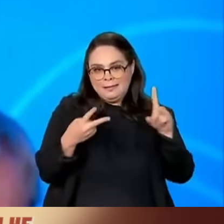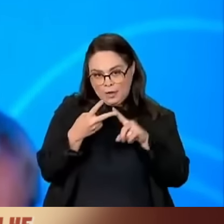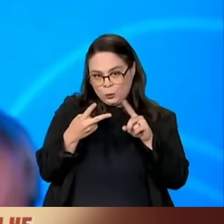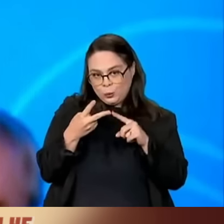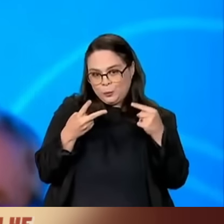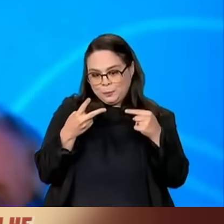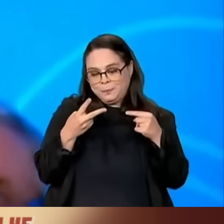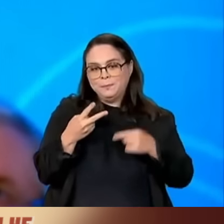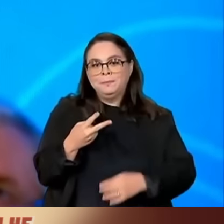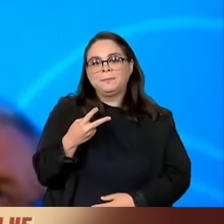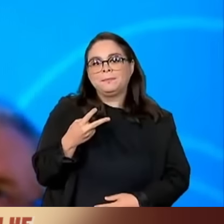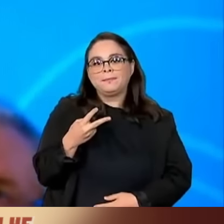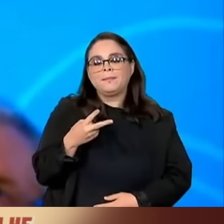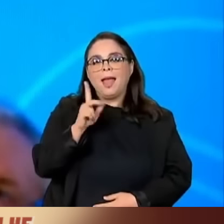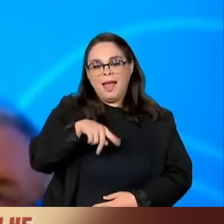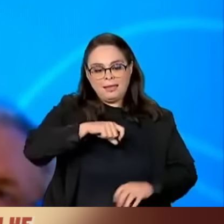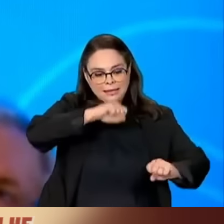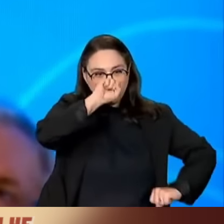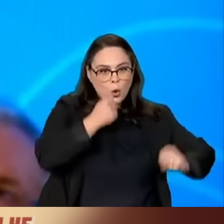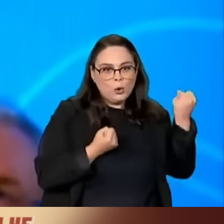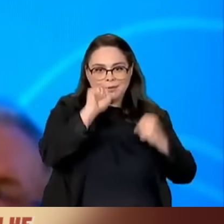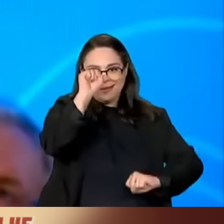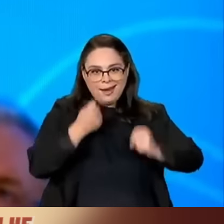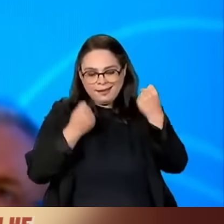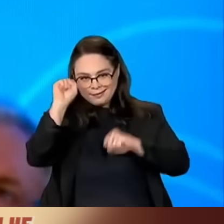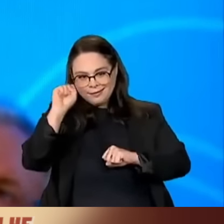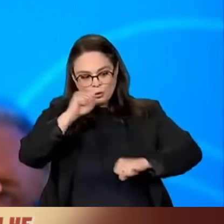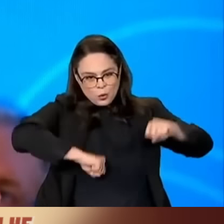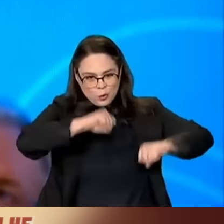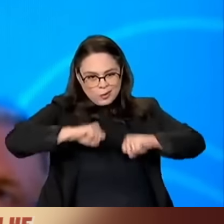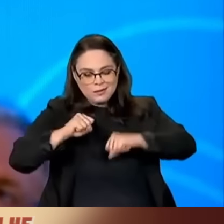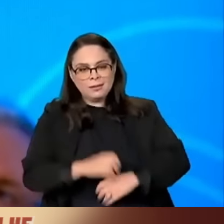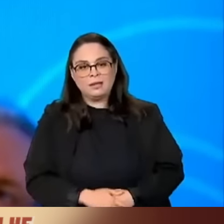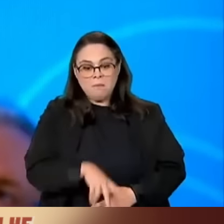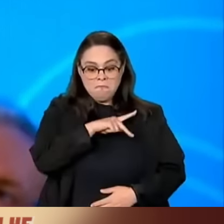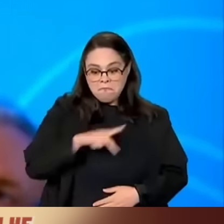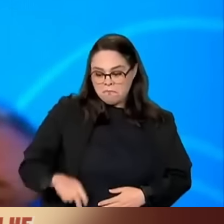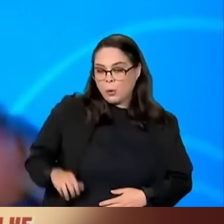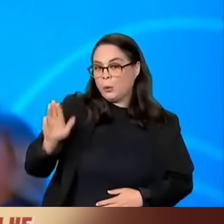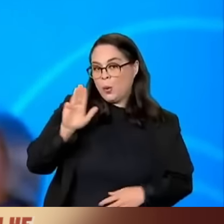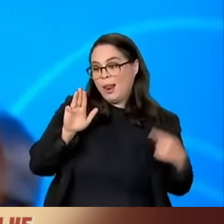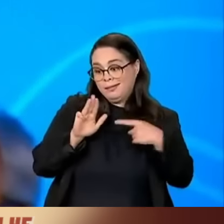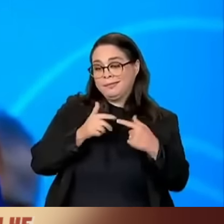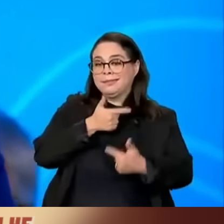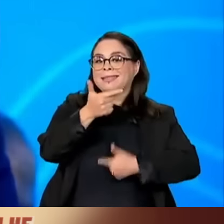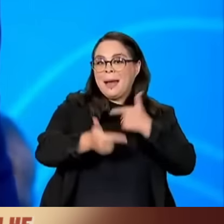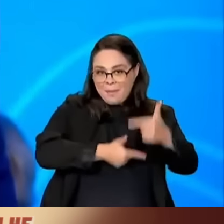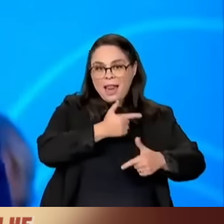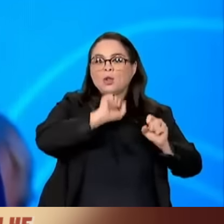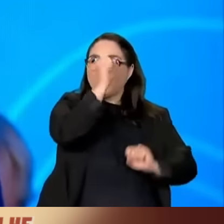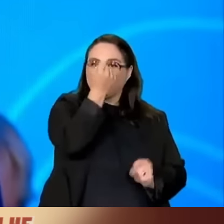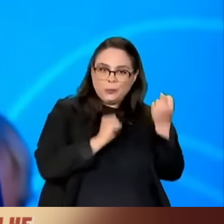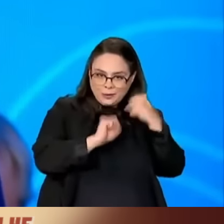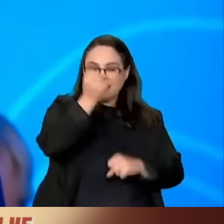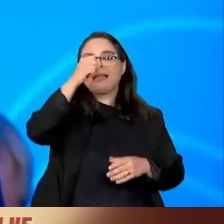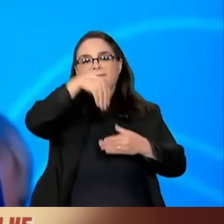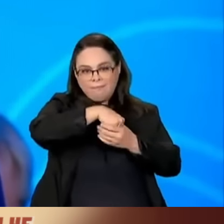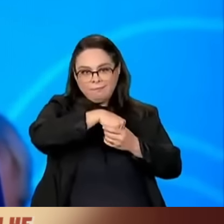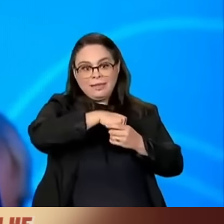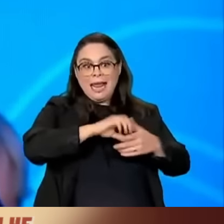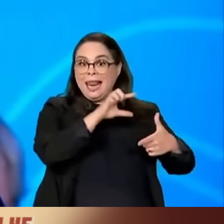palavra sobre a indústria. O presidente Lula é um trabalhador da indústria,